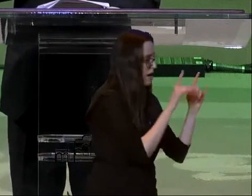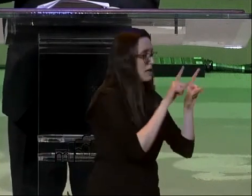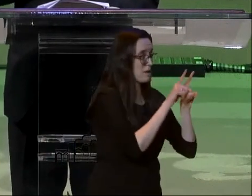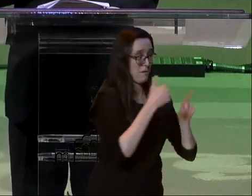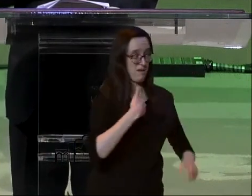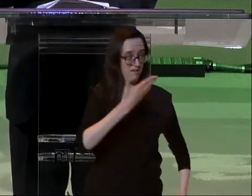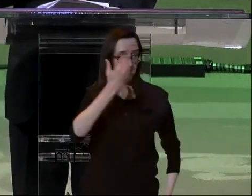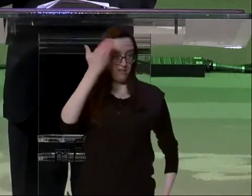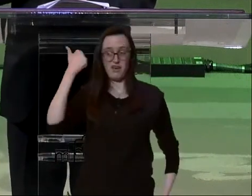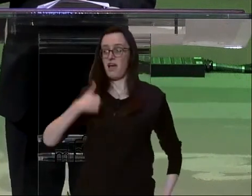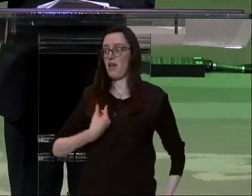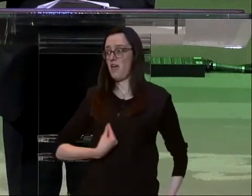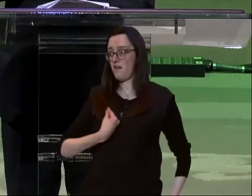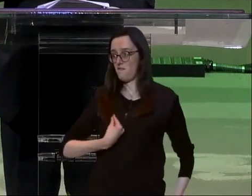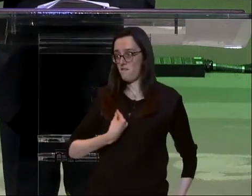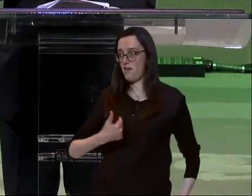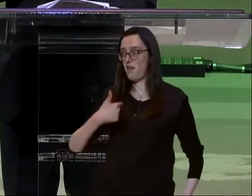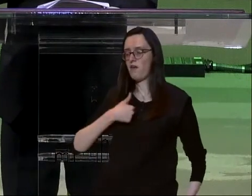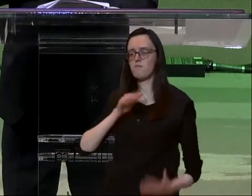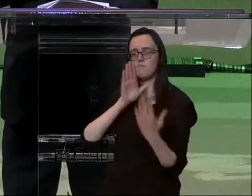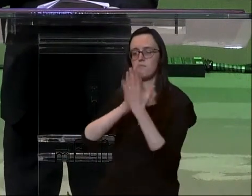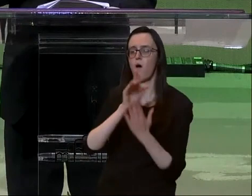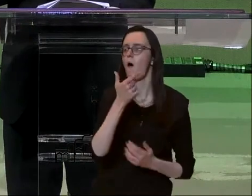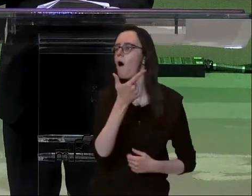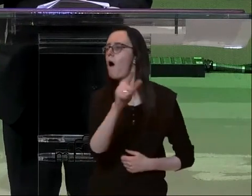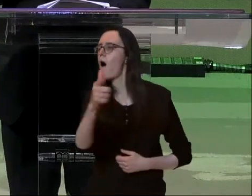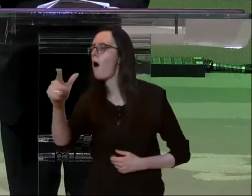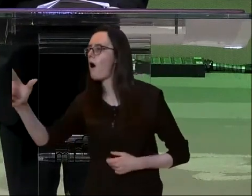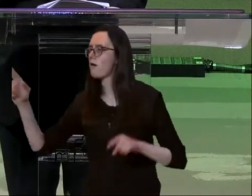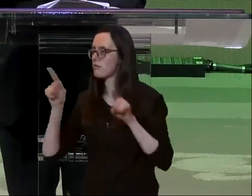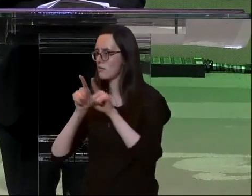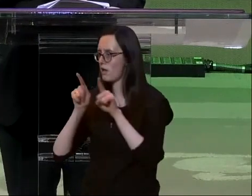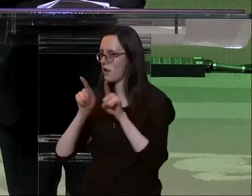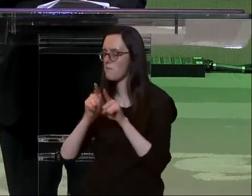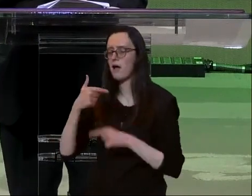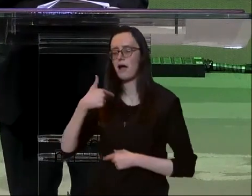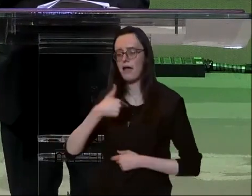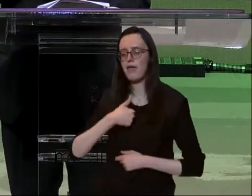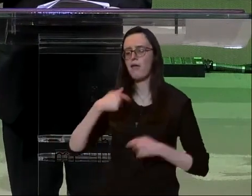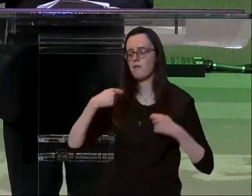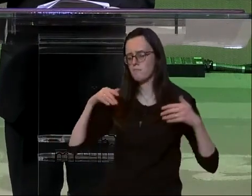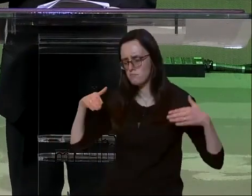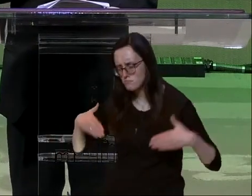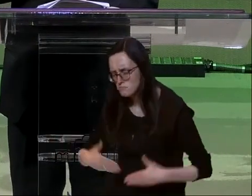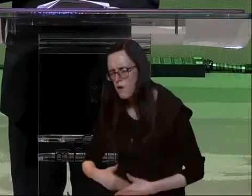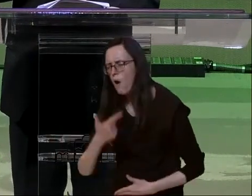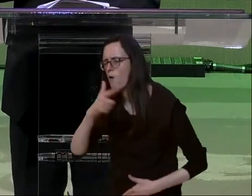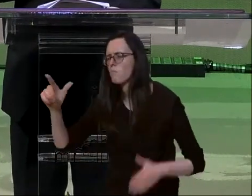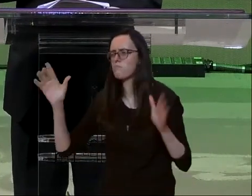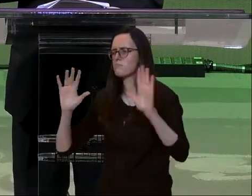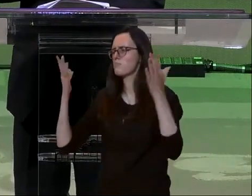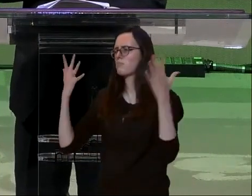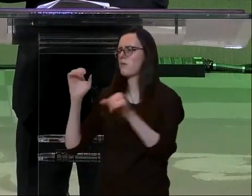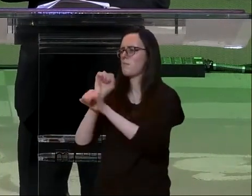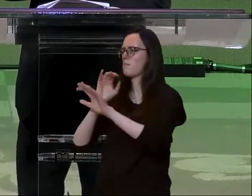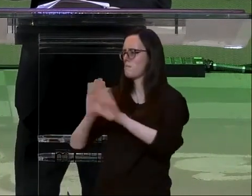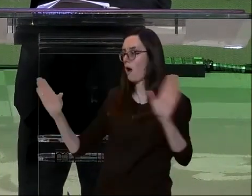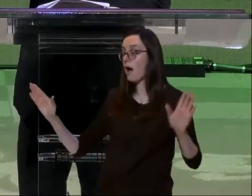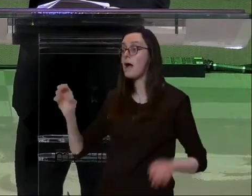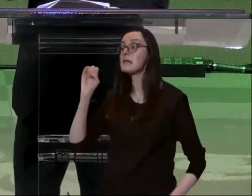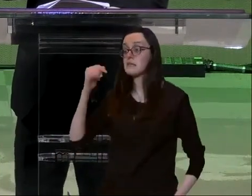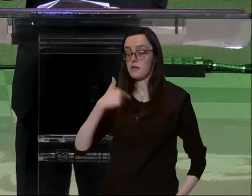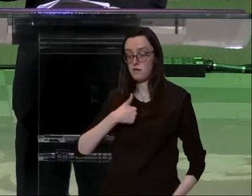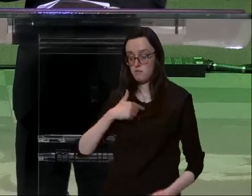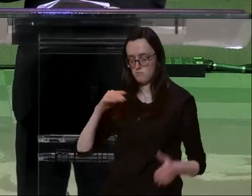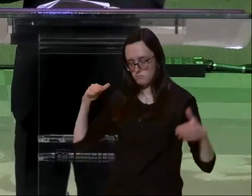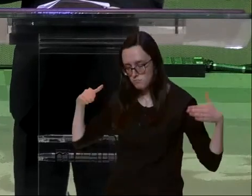adorar, e ele se encosta na minha mão, e eu também me tenha de encurvar na casa de Rimom. Quando assim me